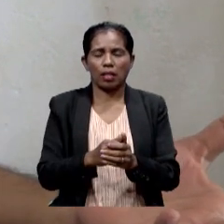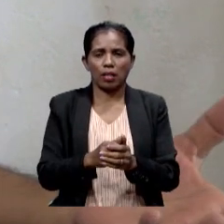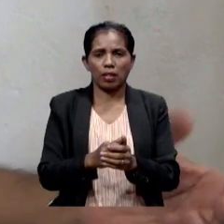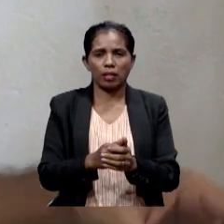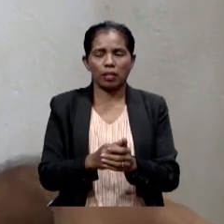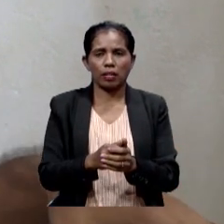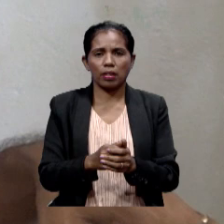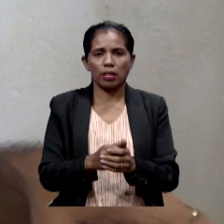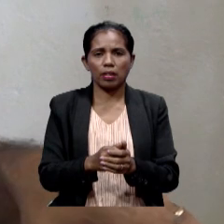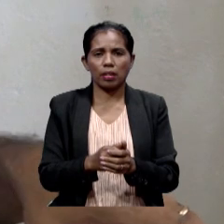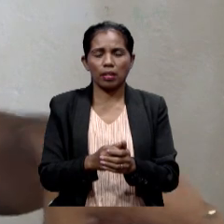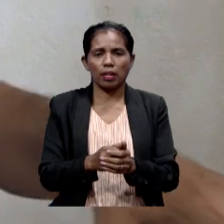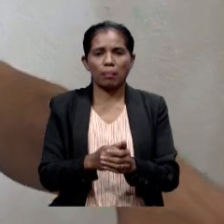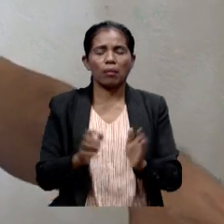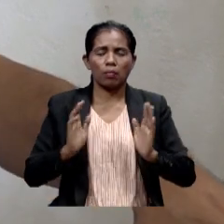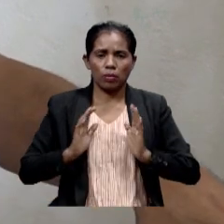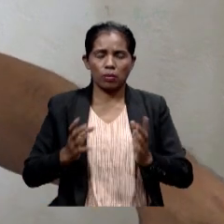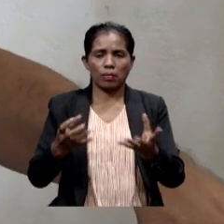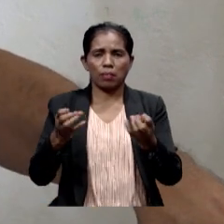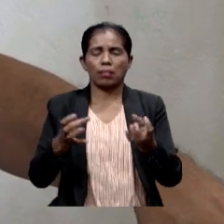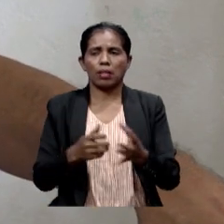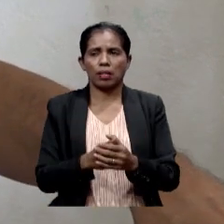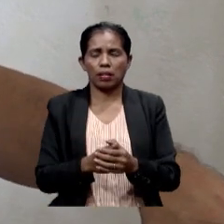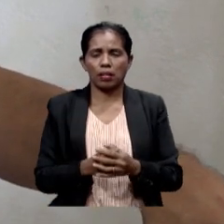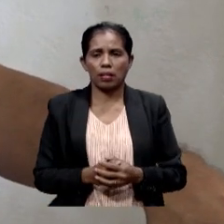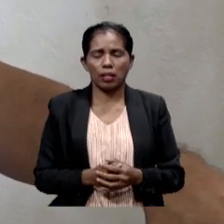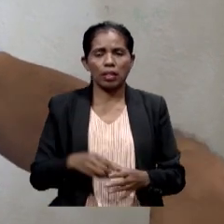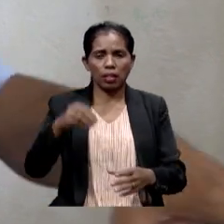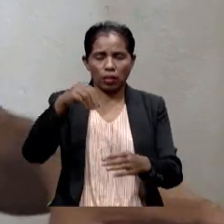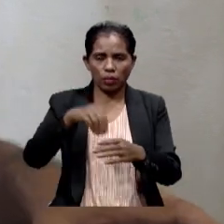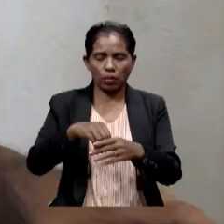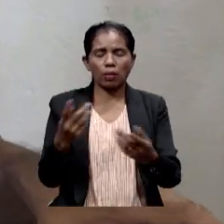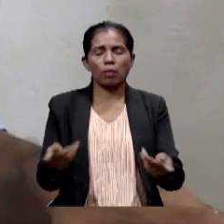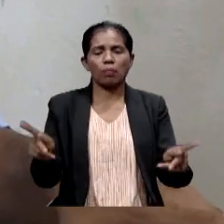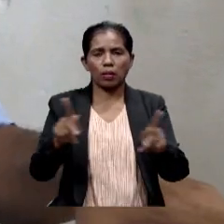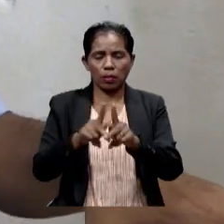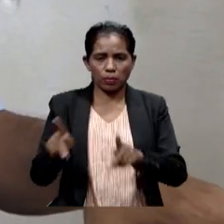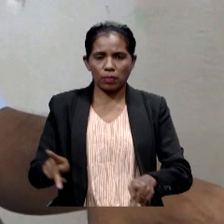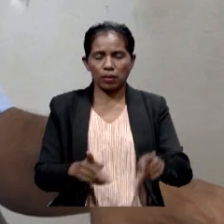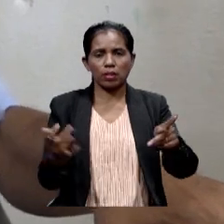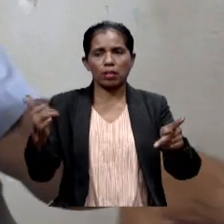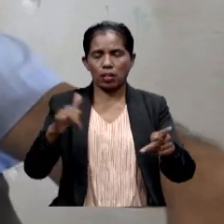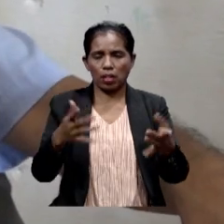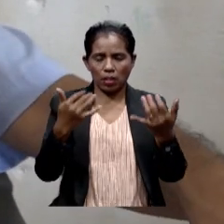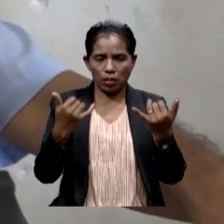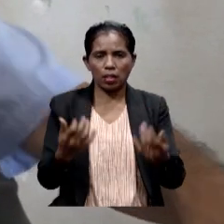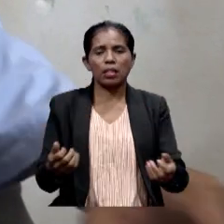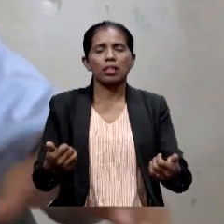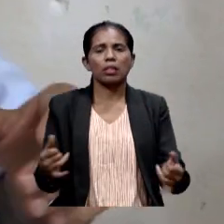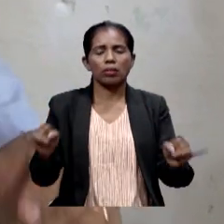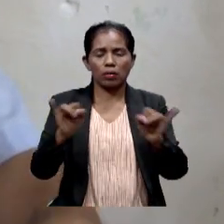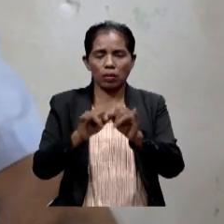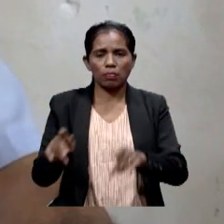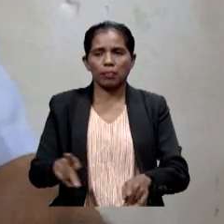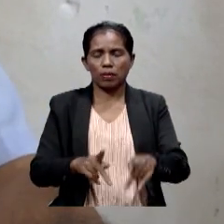Incluímos, ba ser empresa pública ser né, Sira agora rame, ou instituição pública né, ser rame, ou